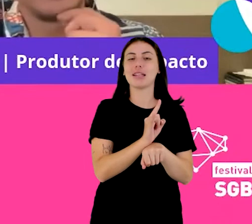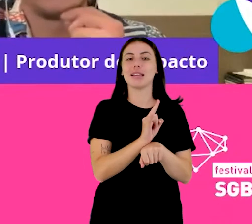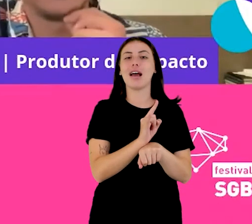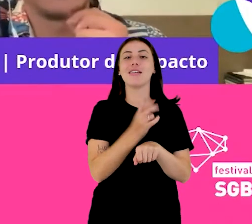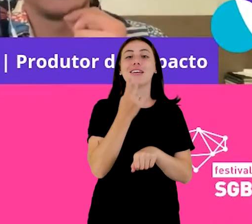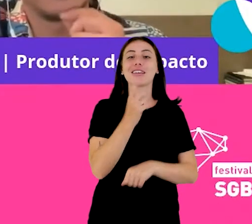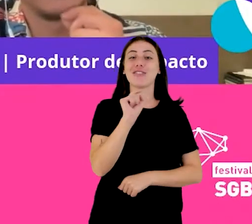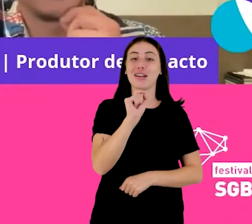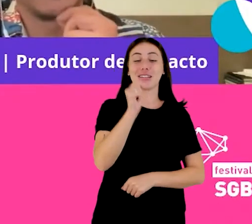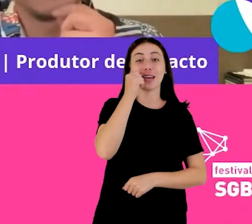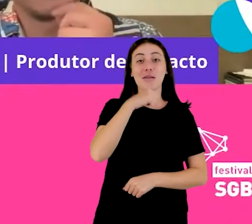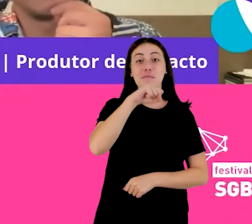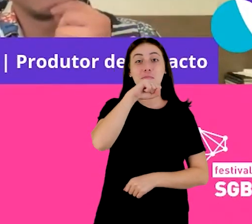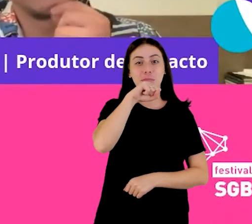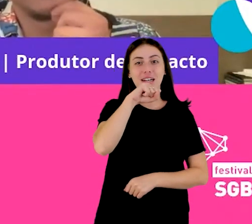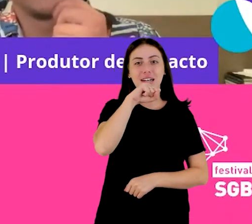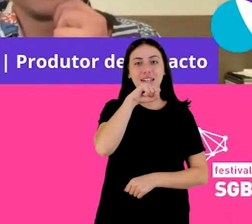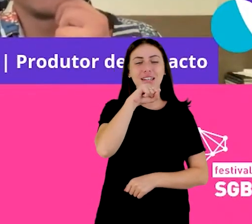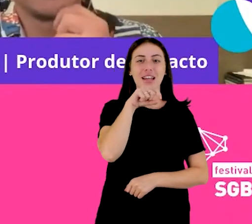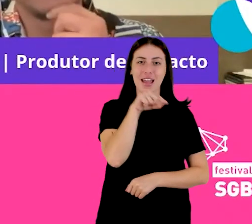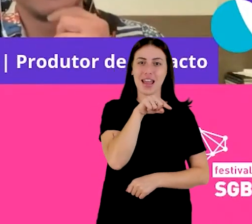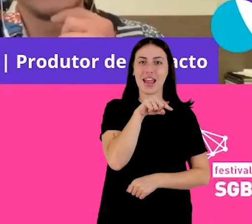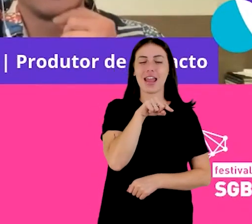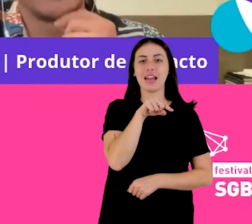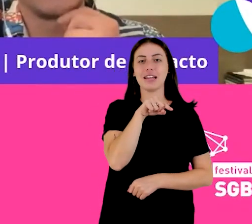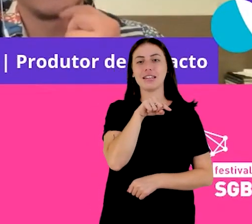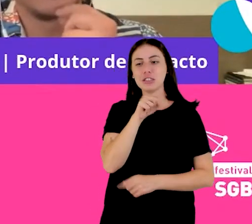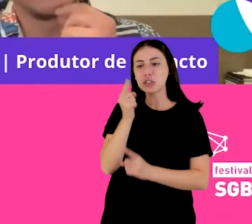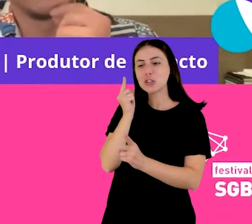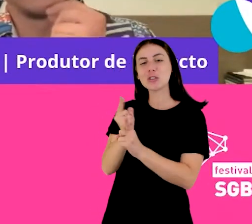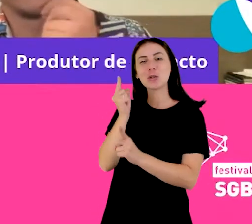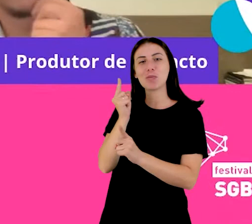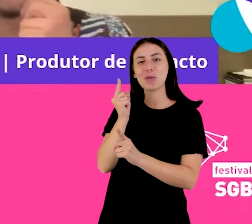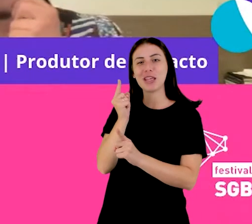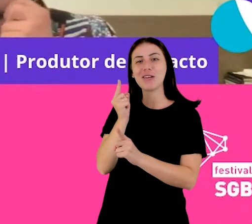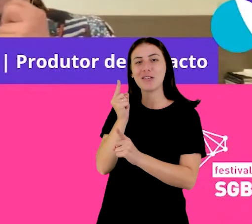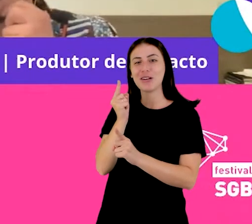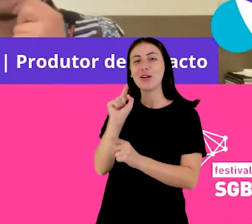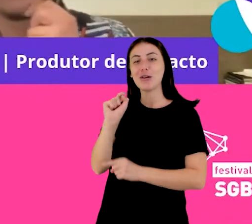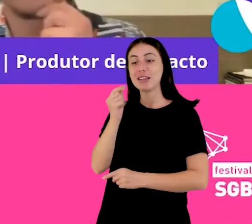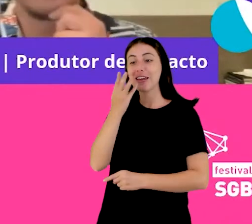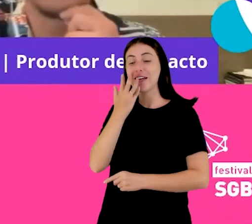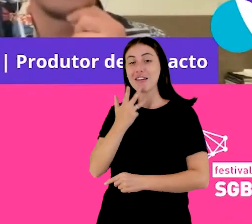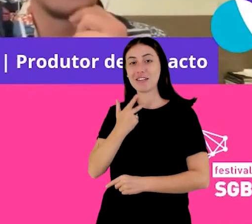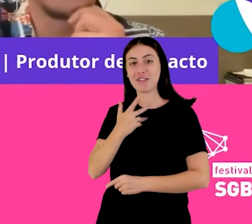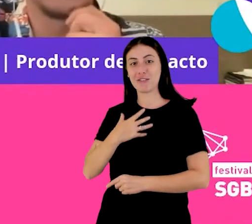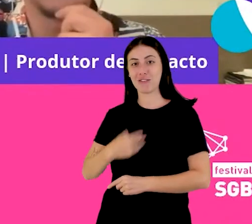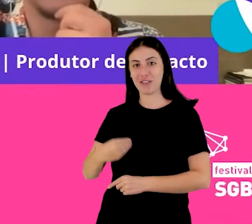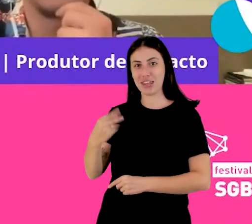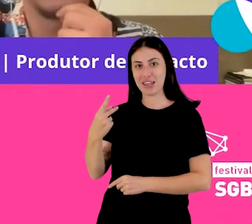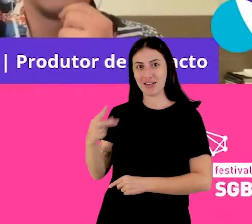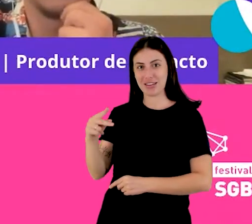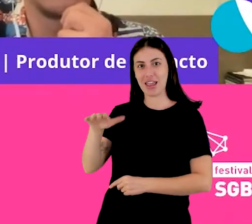descobrindo esse filho que é Noah, nesse processo de autodescobrimento, né, e da própria